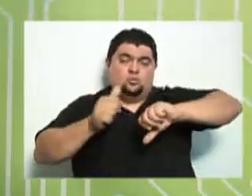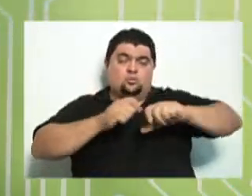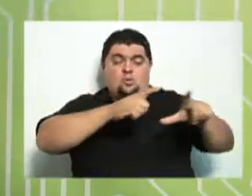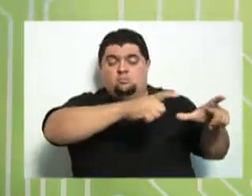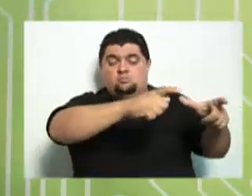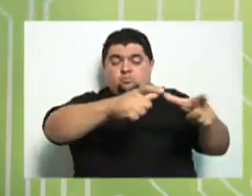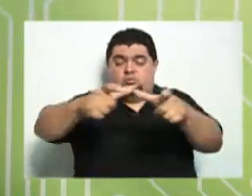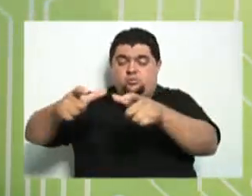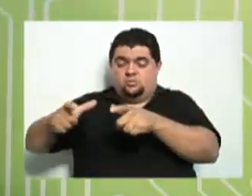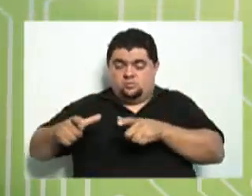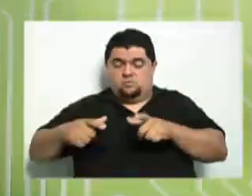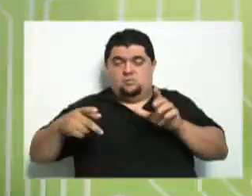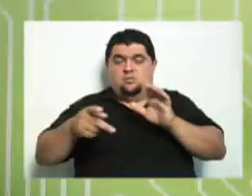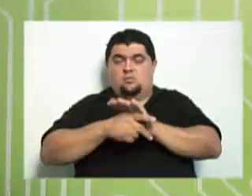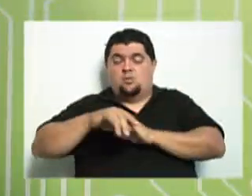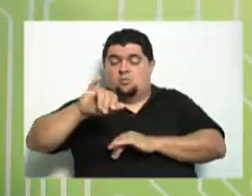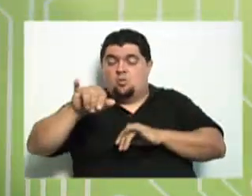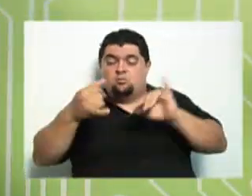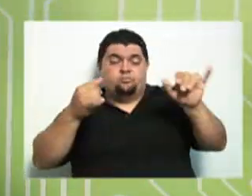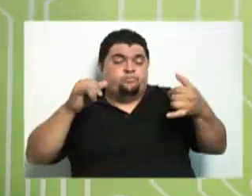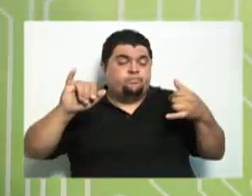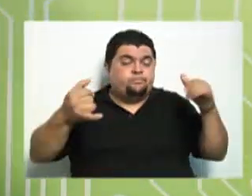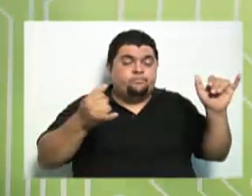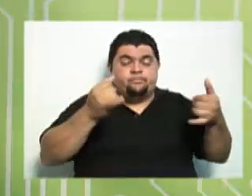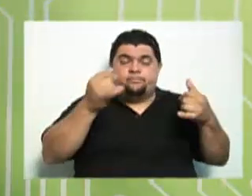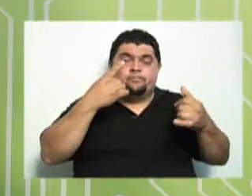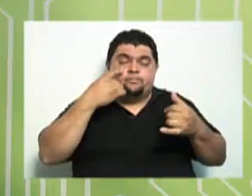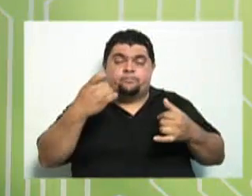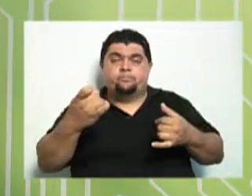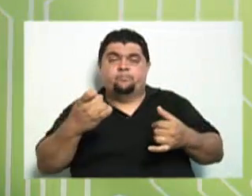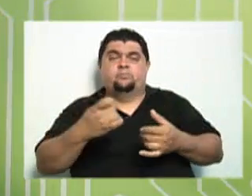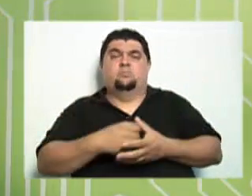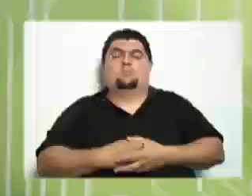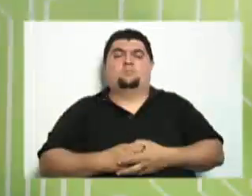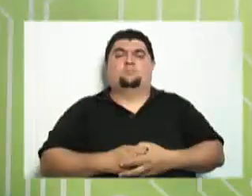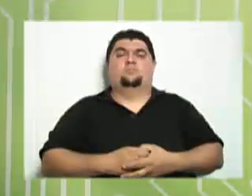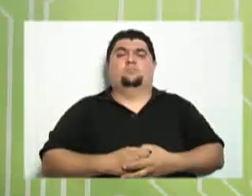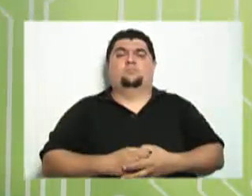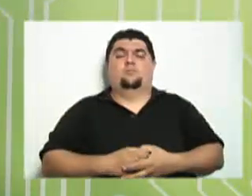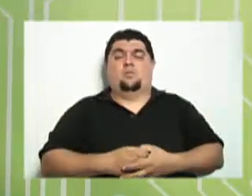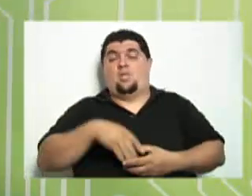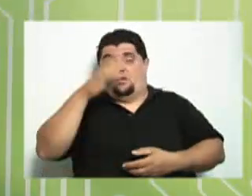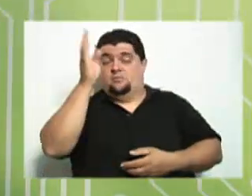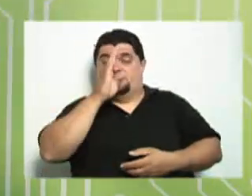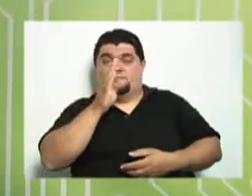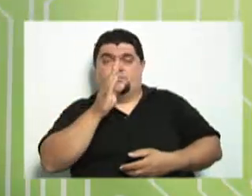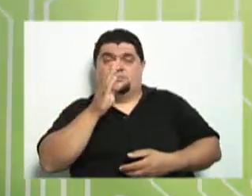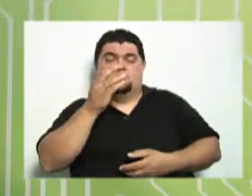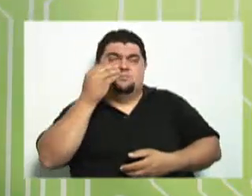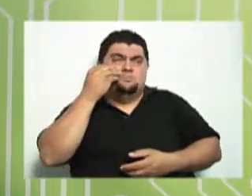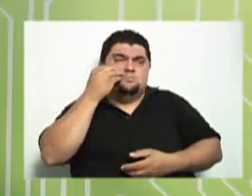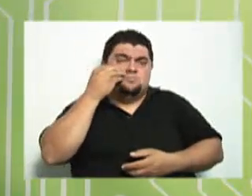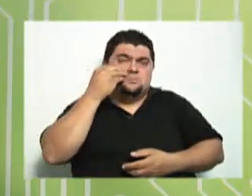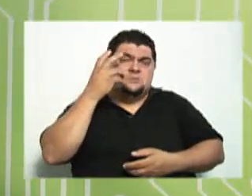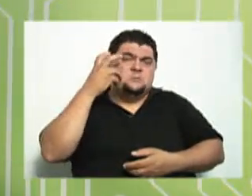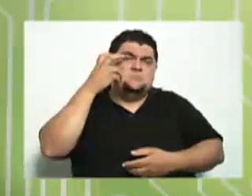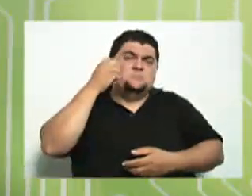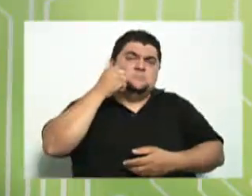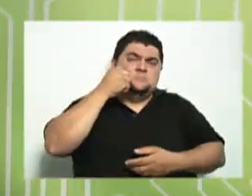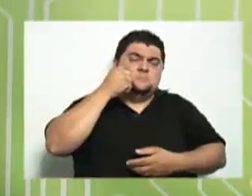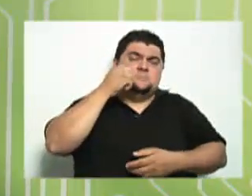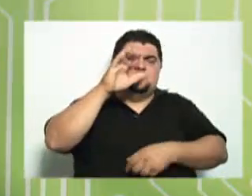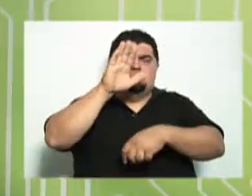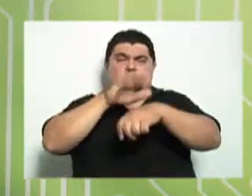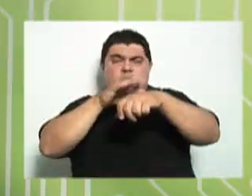questão institucional, essas oportunidades, esse local onde ela se envolveu. E no Brasil a gente tenta adotar essas boas instituições, as